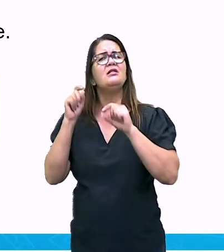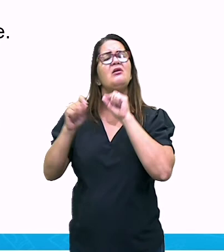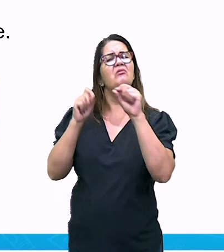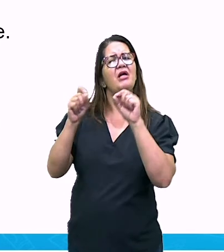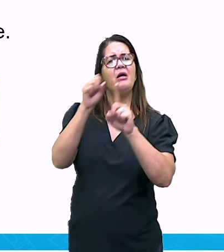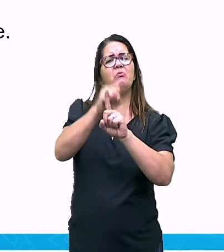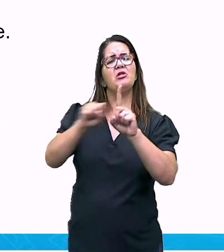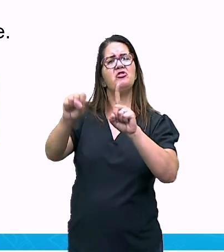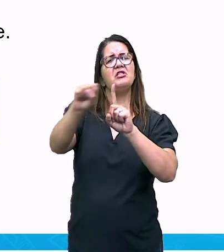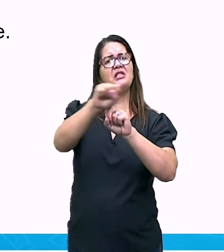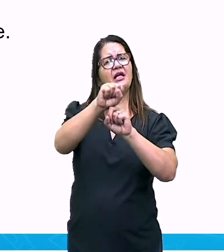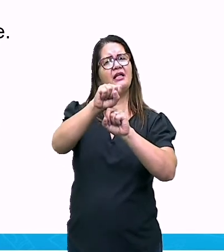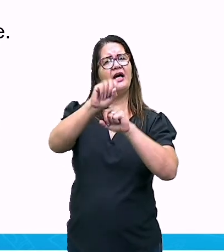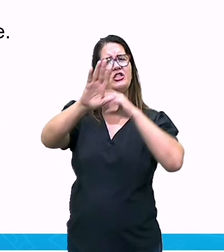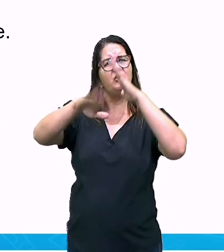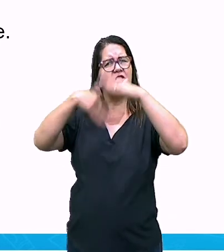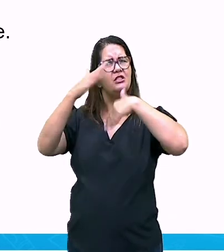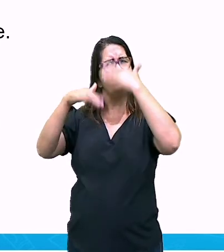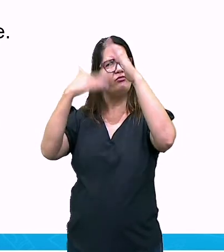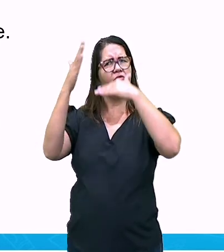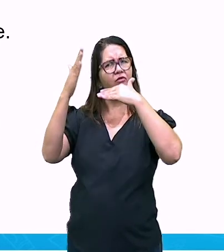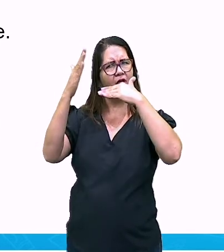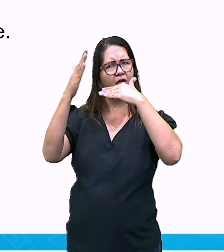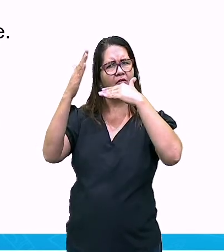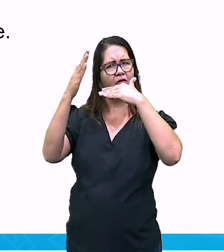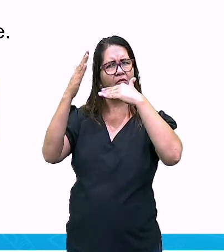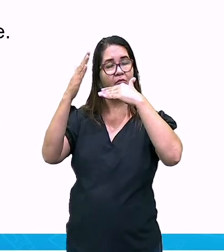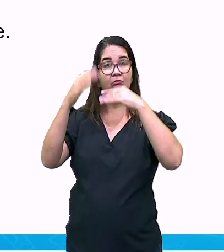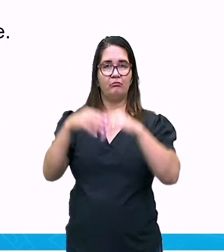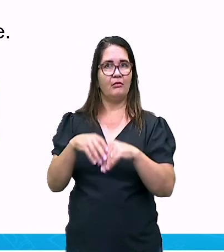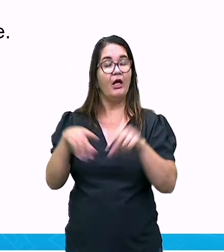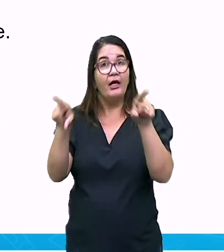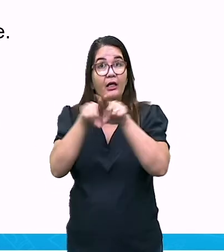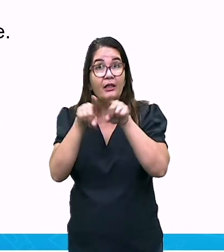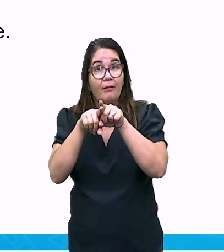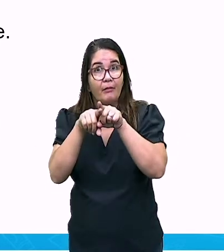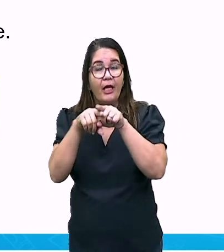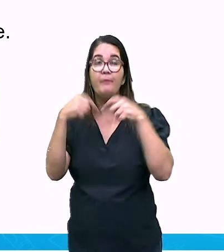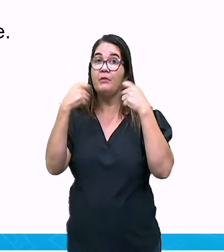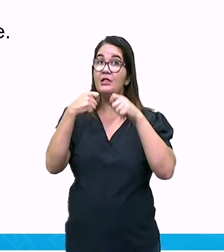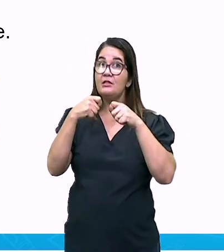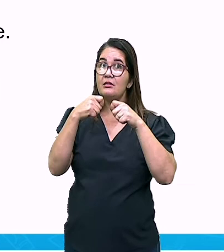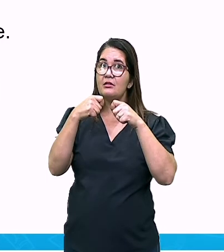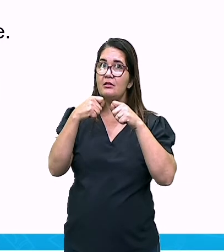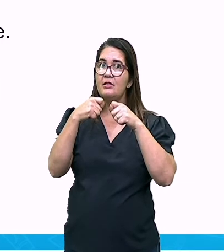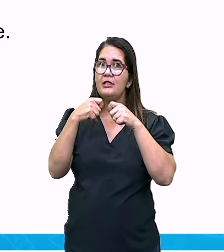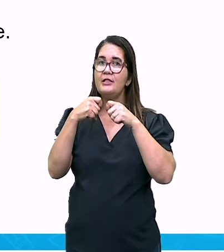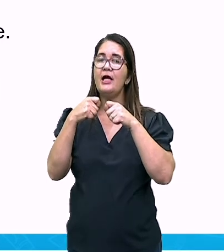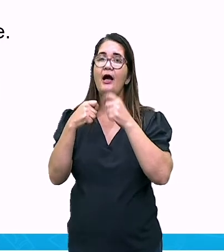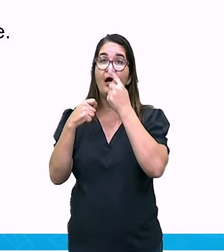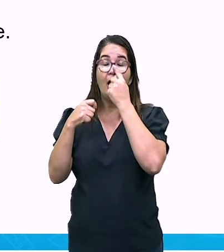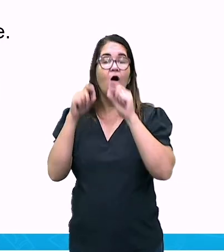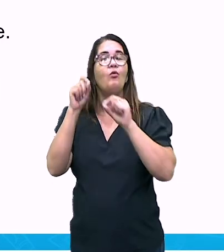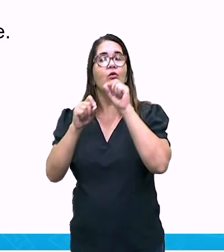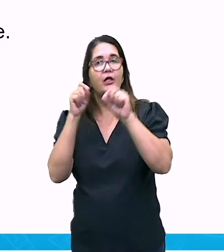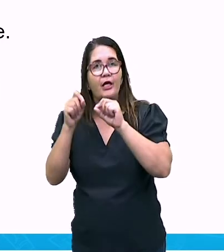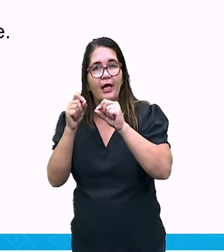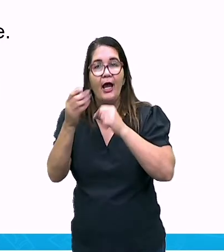necessário pensar em como conseguir as coisas mais importantes para a sobrevivência